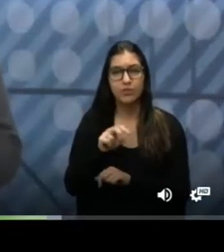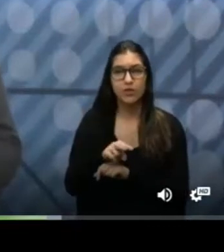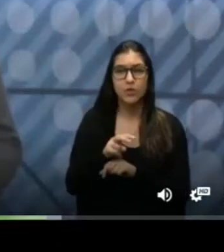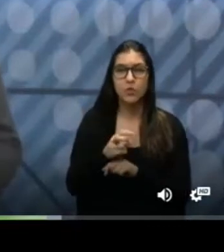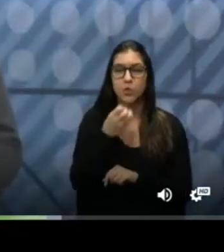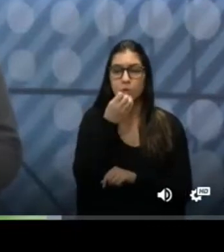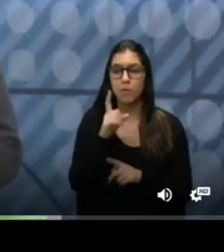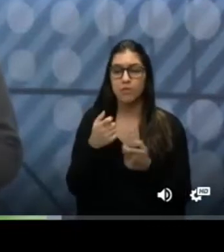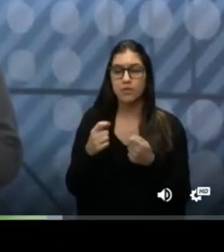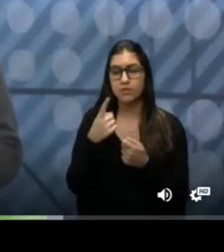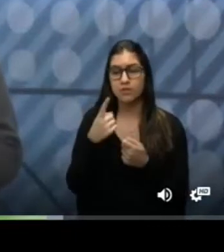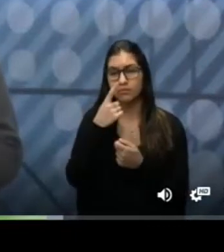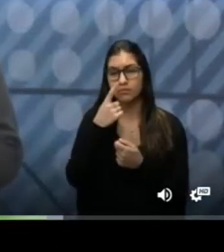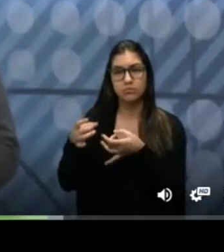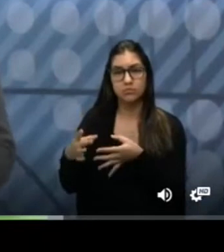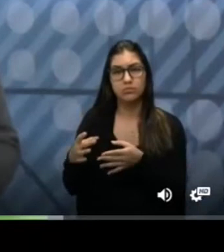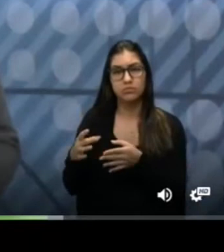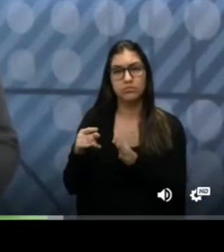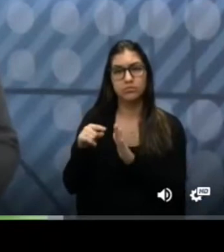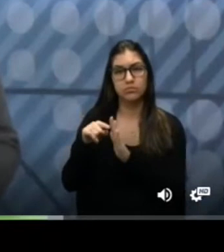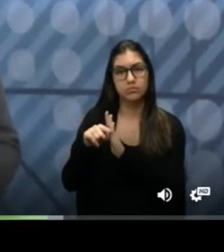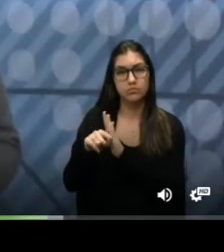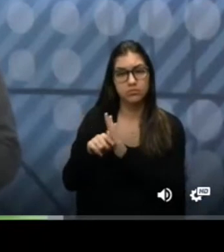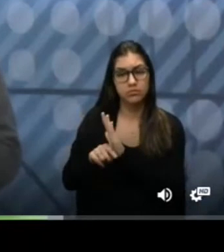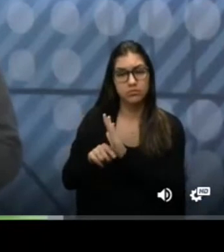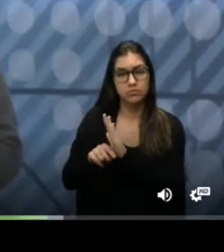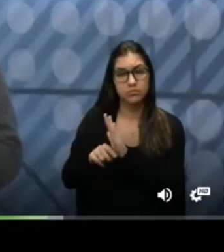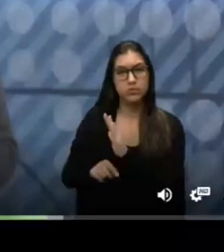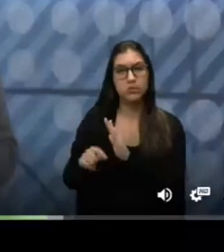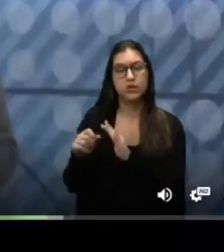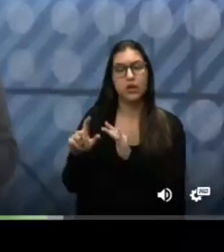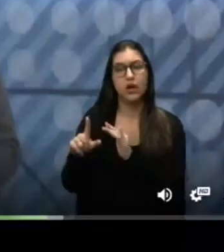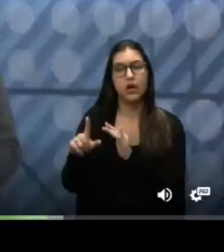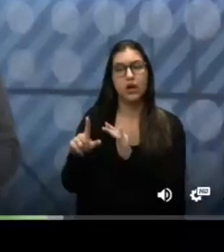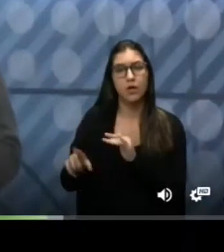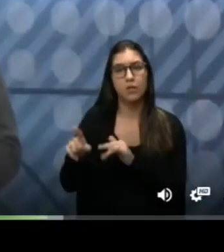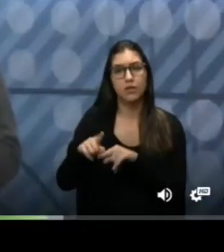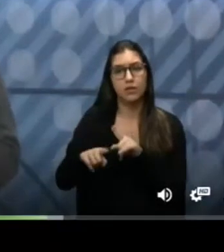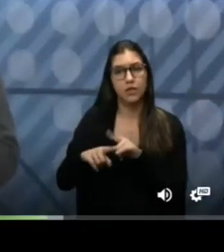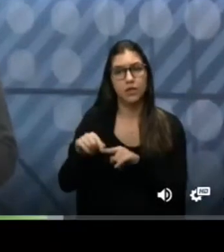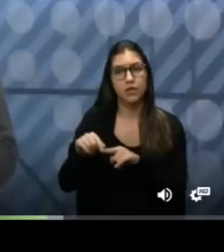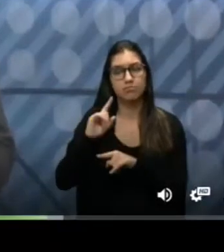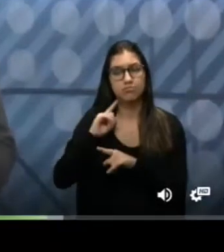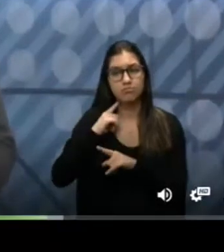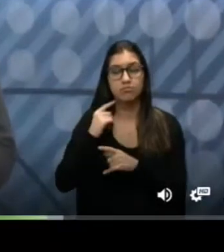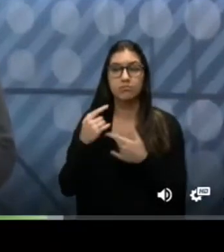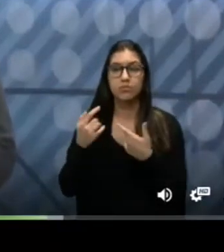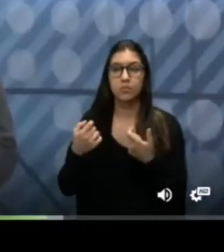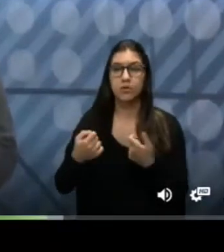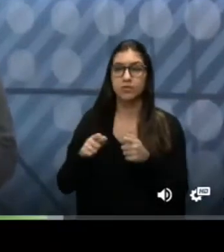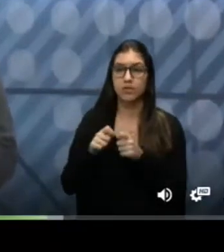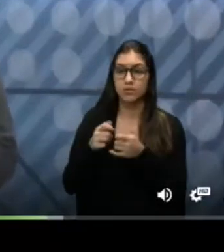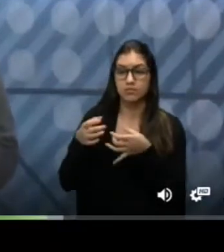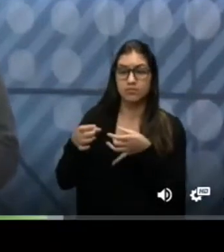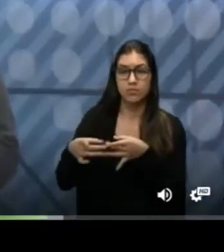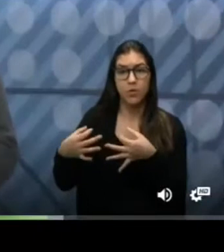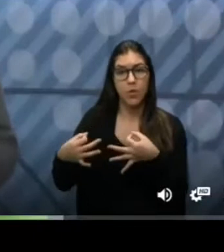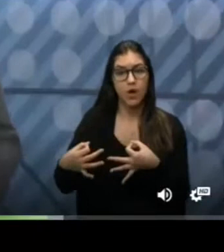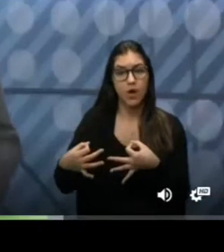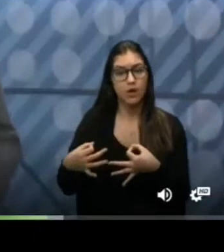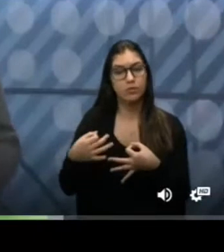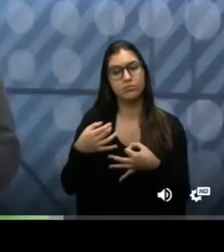fazer esse descarte com material perfuro-cortante e é um material que é contaminado. Então, nós temos que fazer o descarte correto para